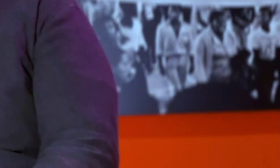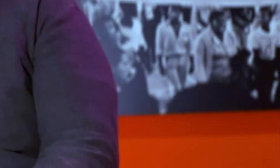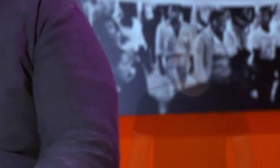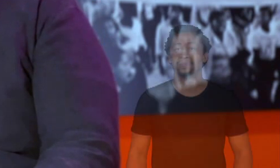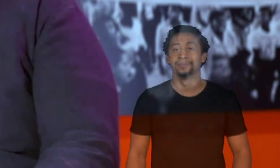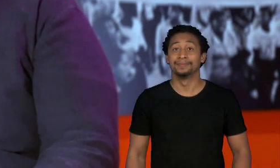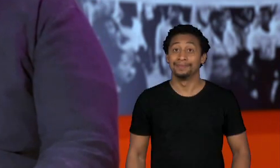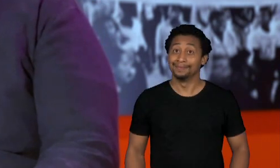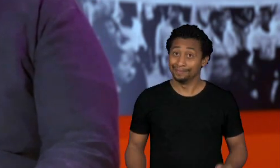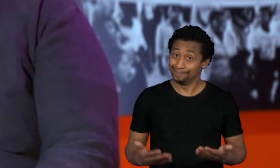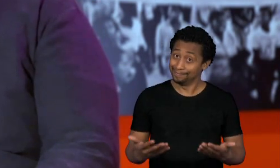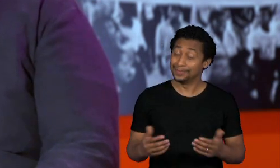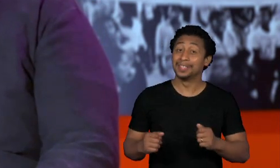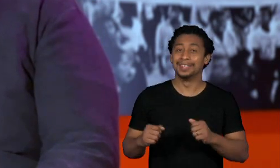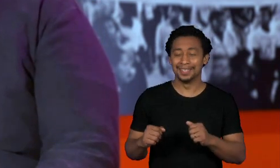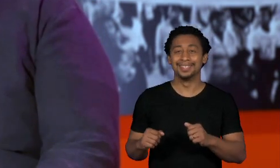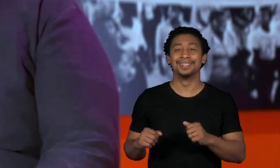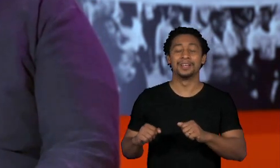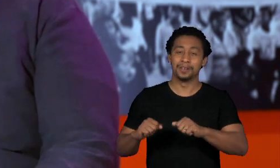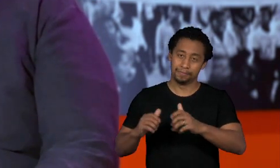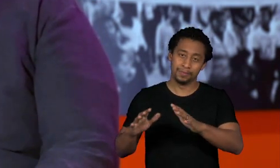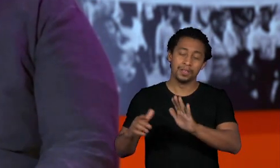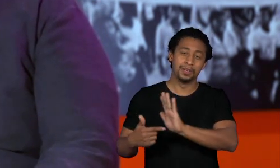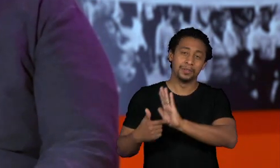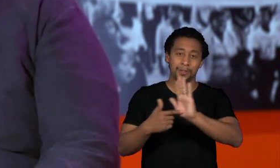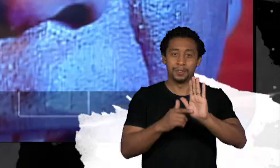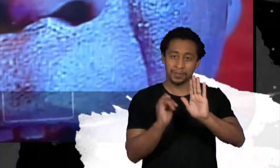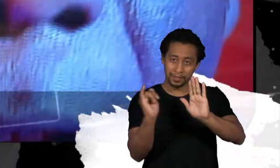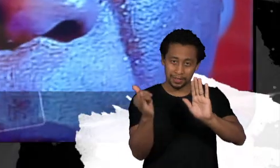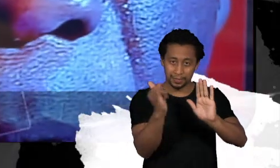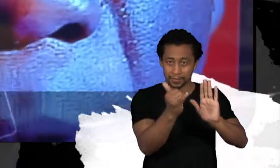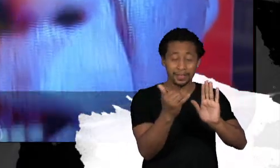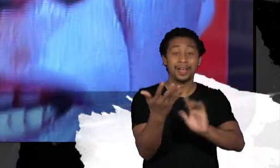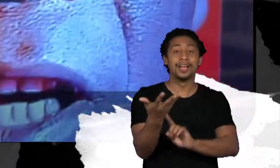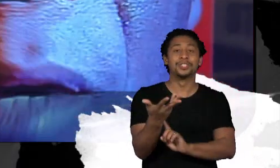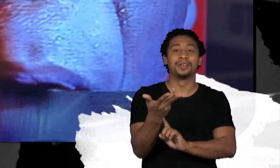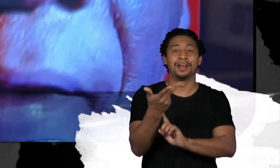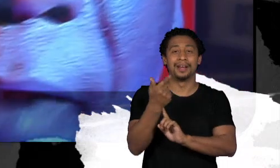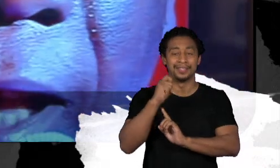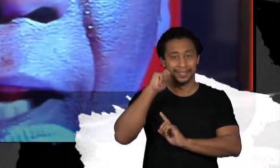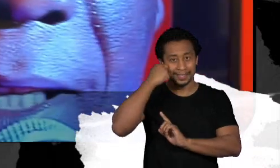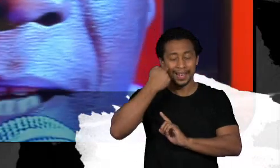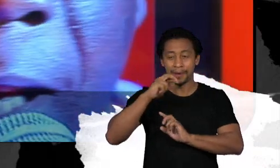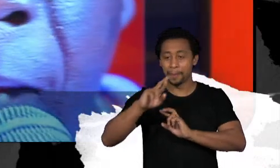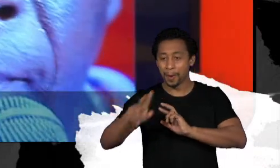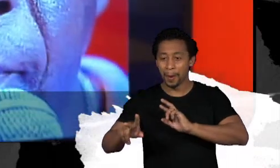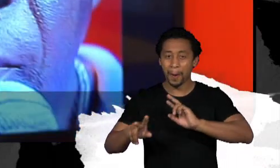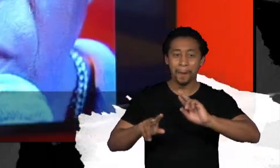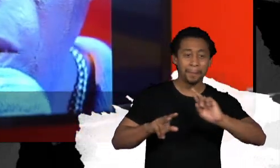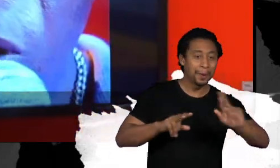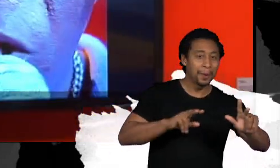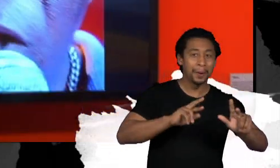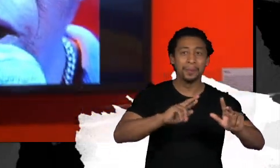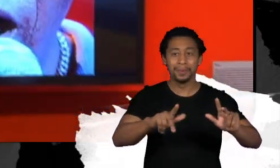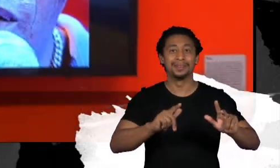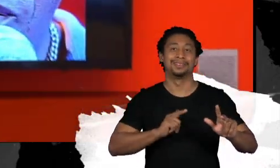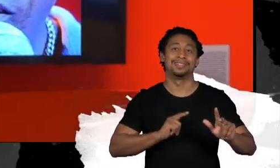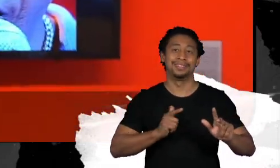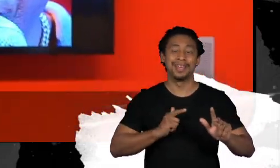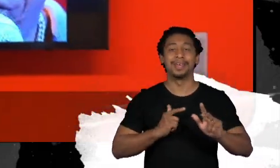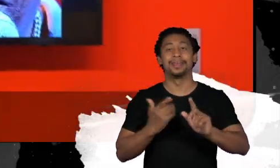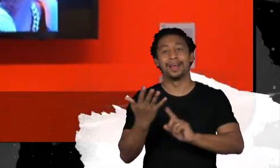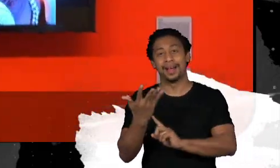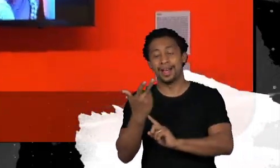Também haverá um outro momento sobre as diferentes artes negras, então, ocupando a cidade, artes plásticas,